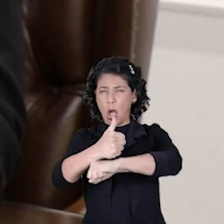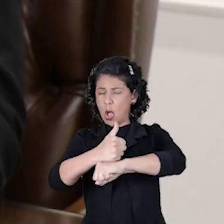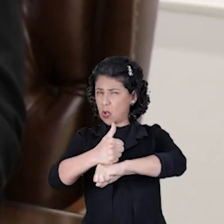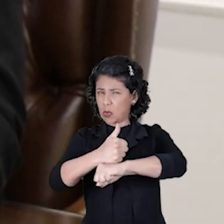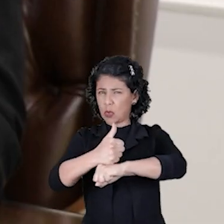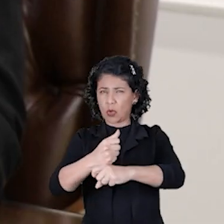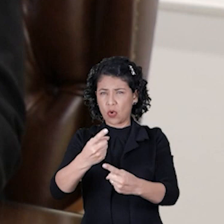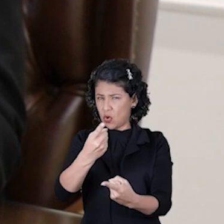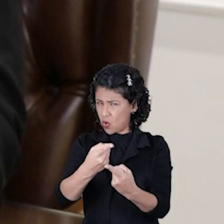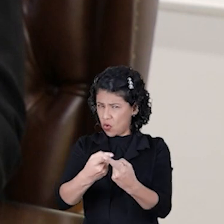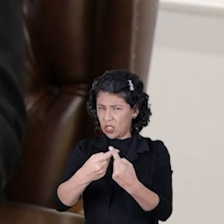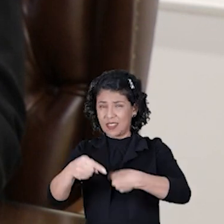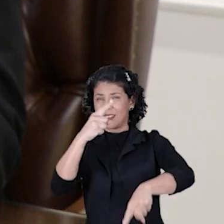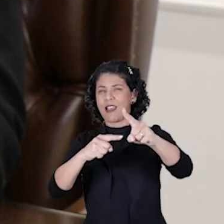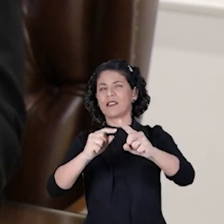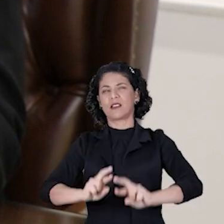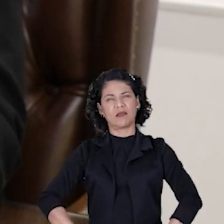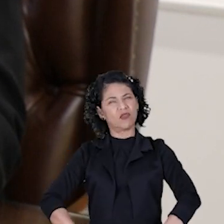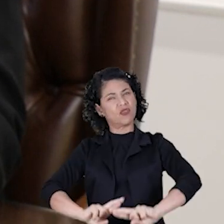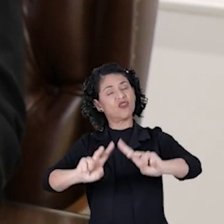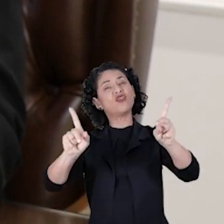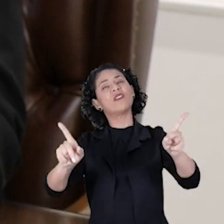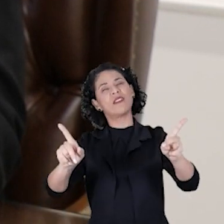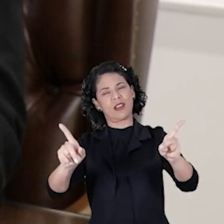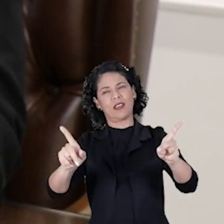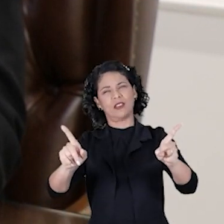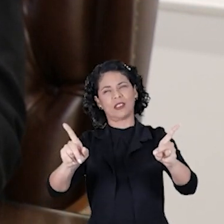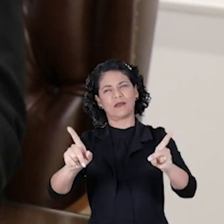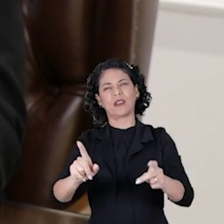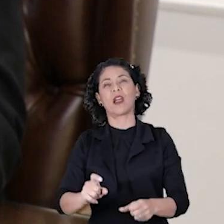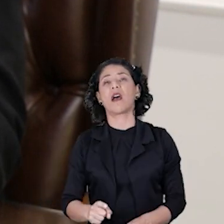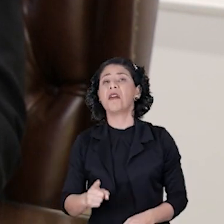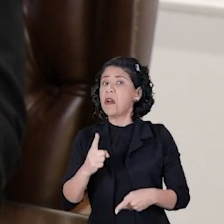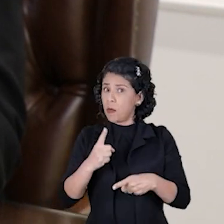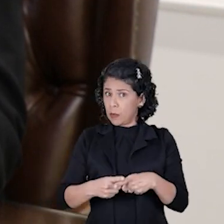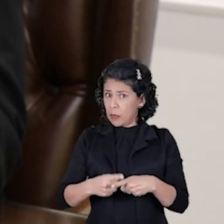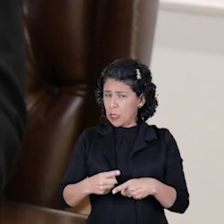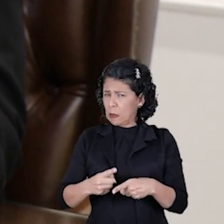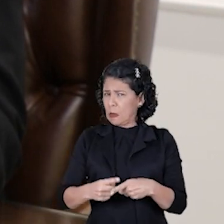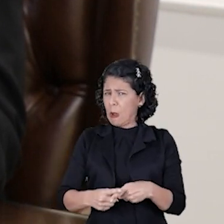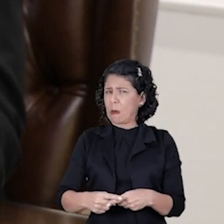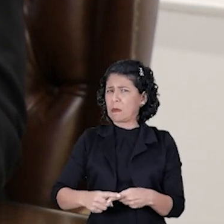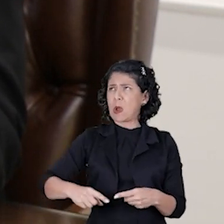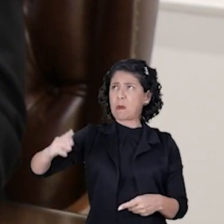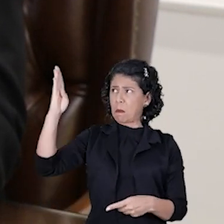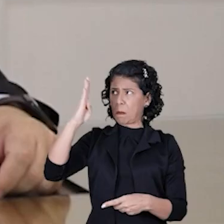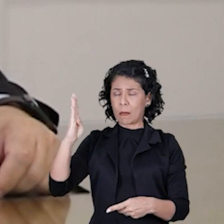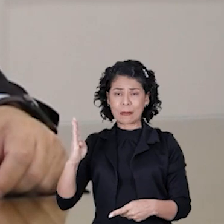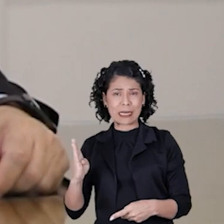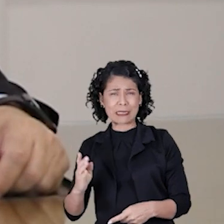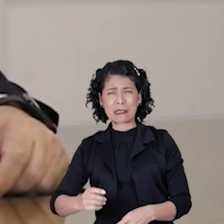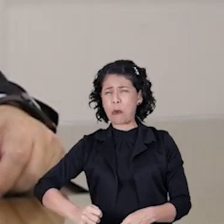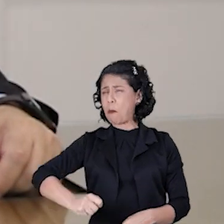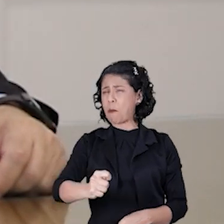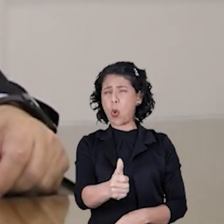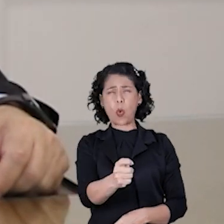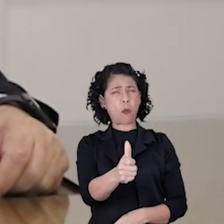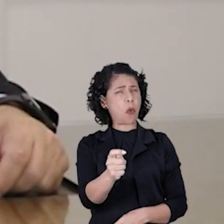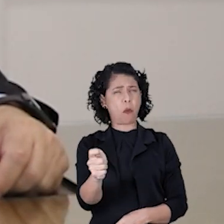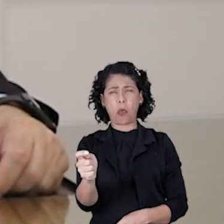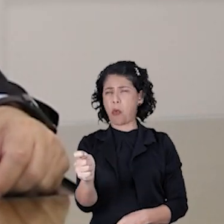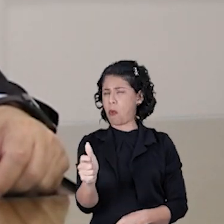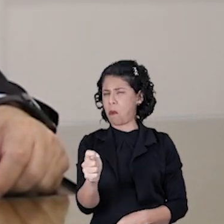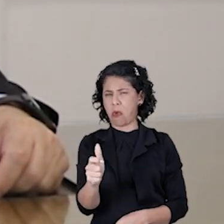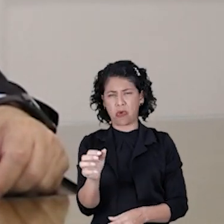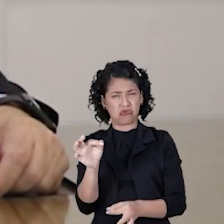fazendo com isso que o judiciário sul-mato-grossense realmente se torne algo inovador, porque não